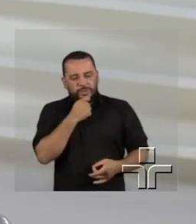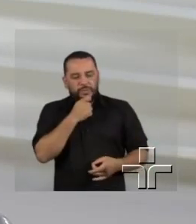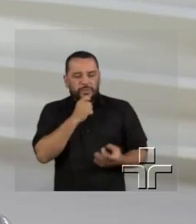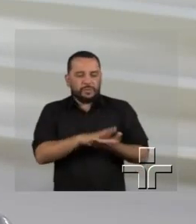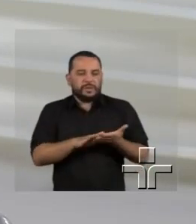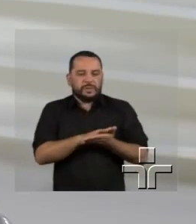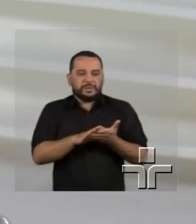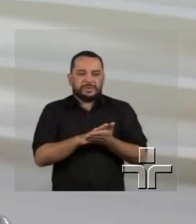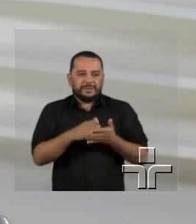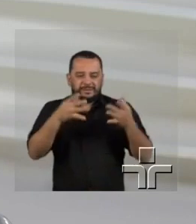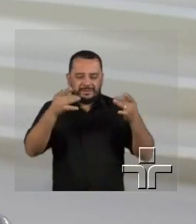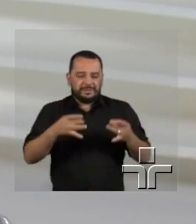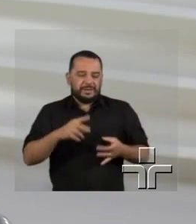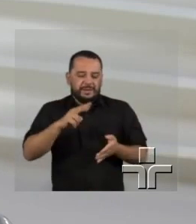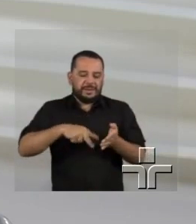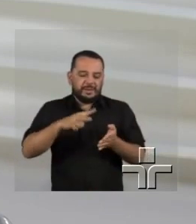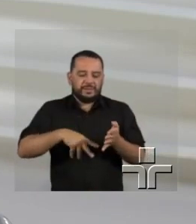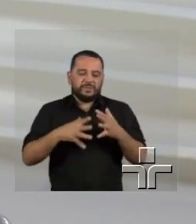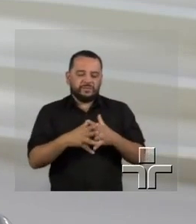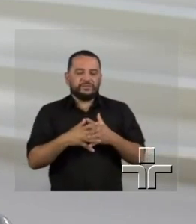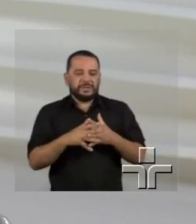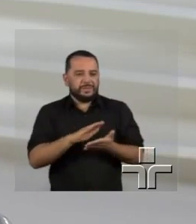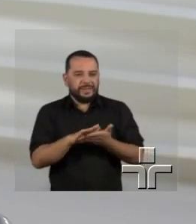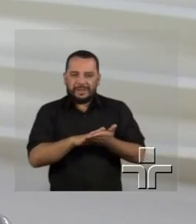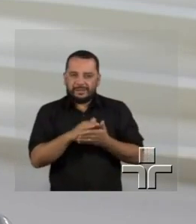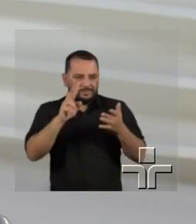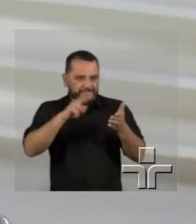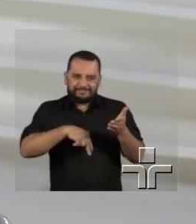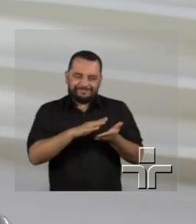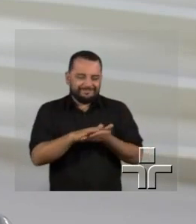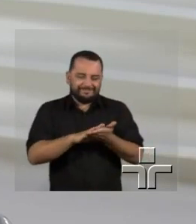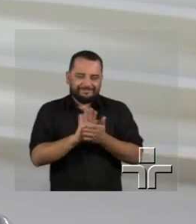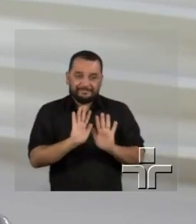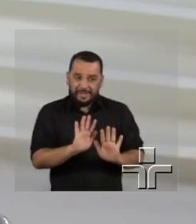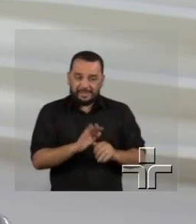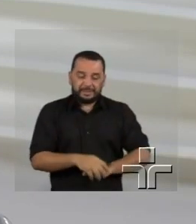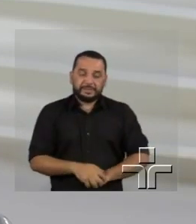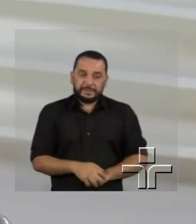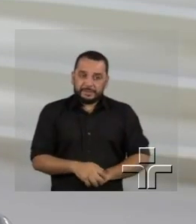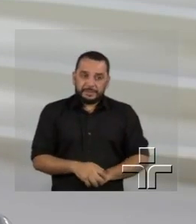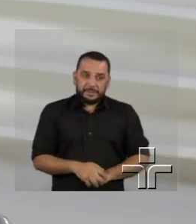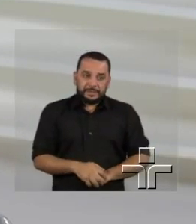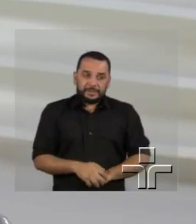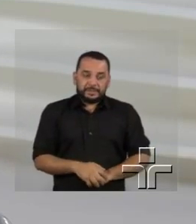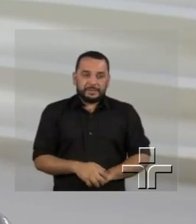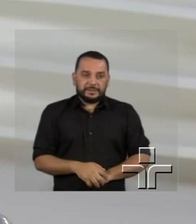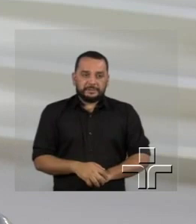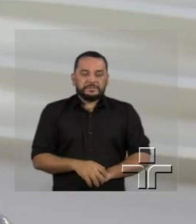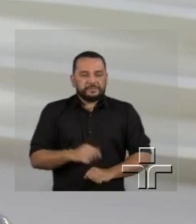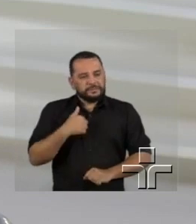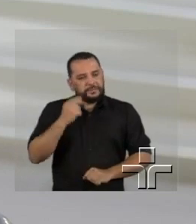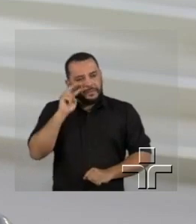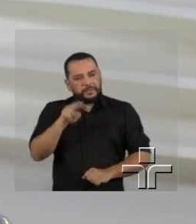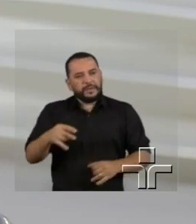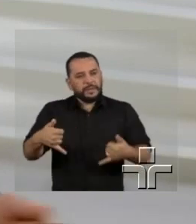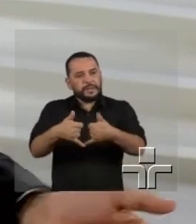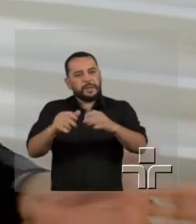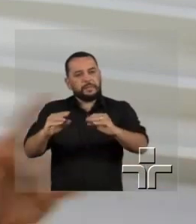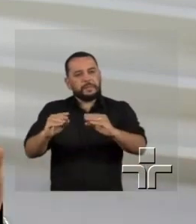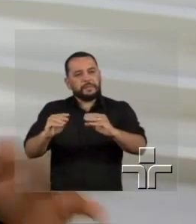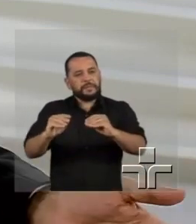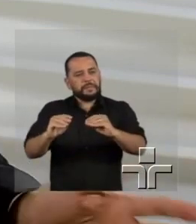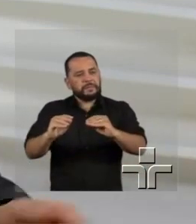mais tranquilidade social, né? Desmanchar aquela ideia de um contra o outro, de